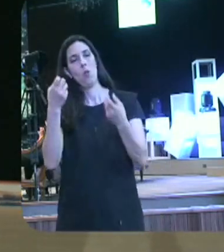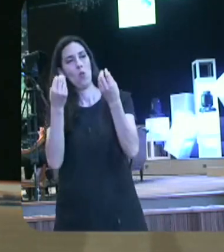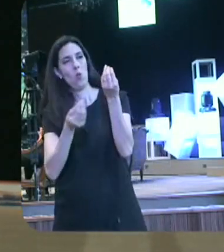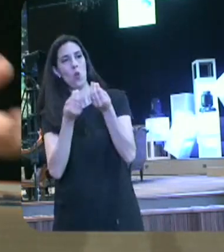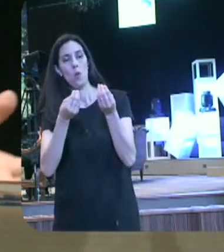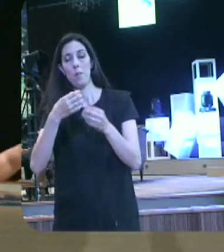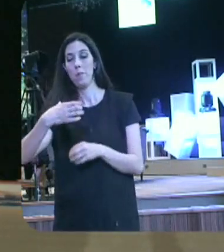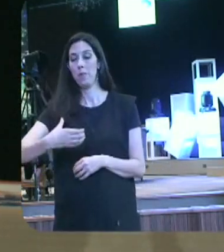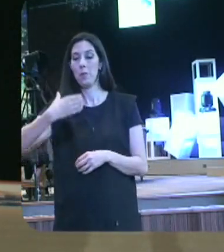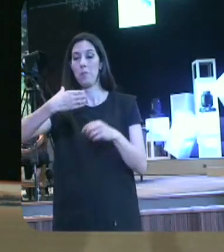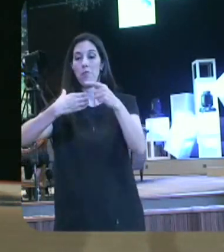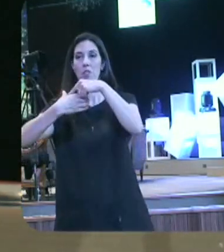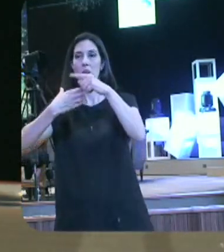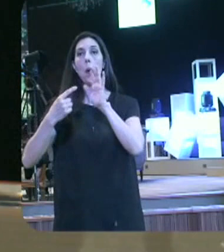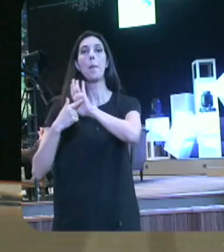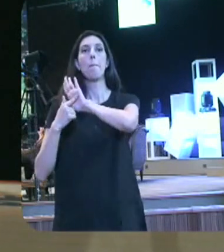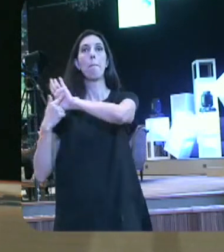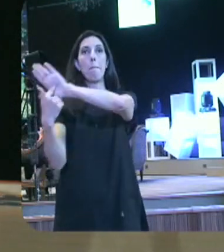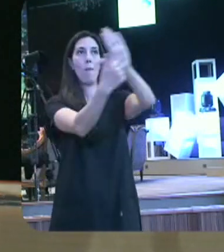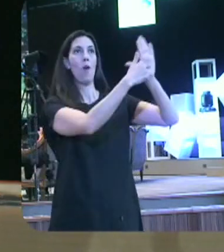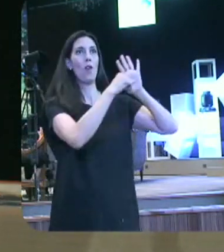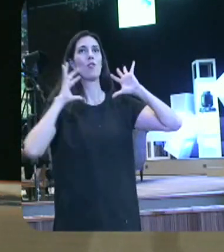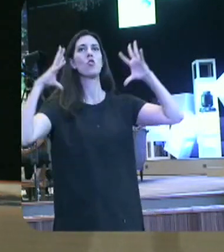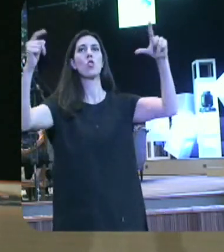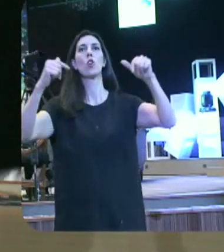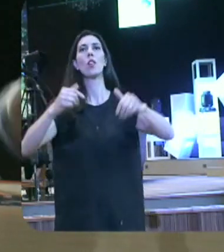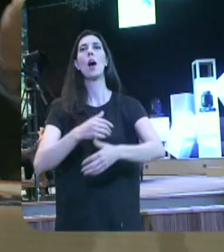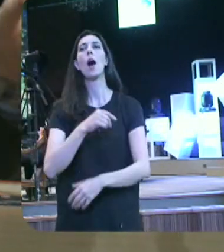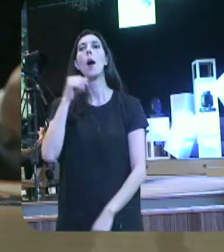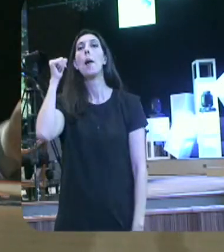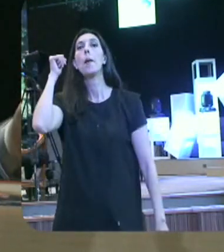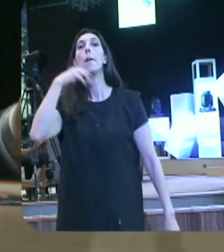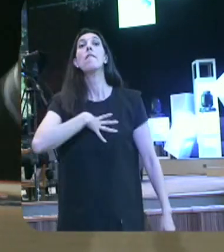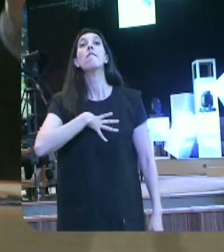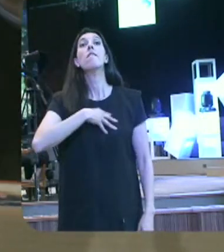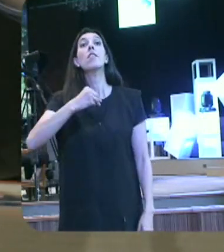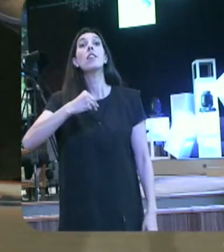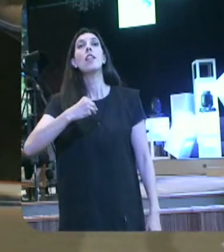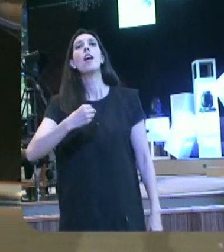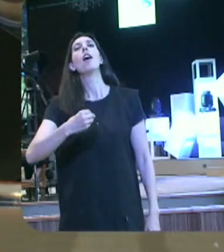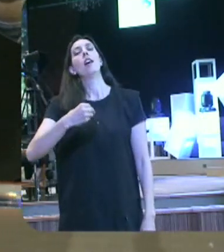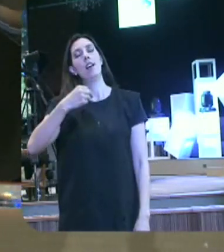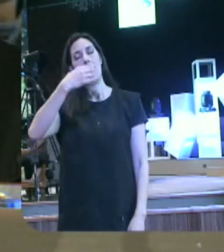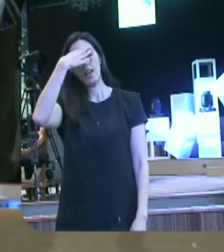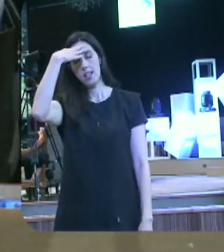mundo, sem palavras: ela continua